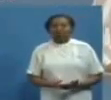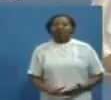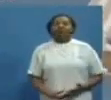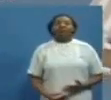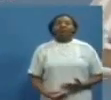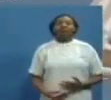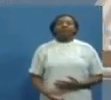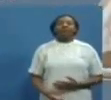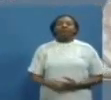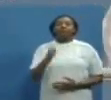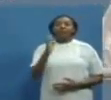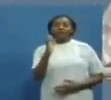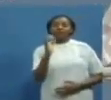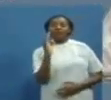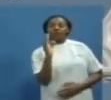Efésios capítulo 3.